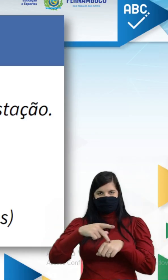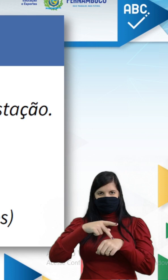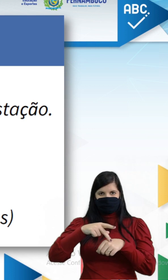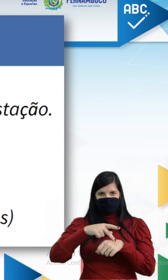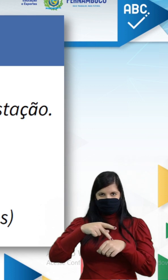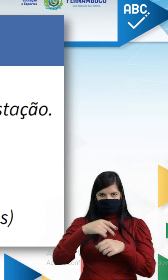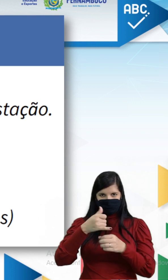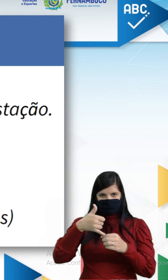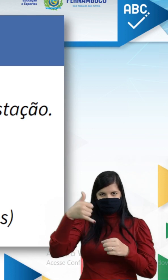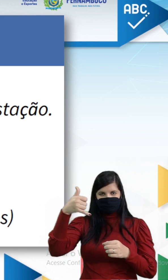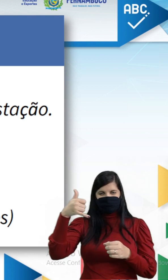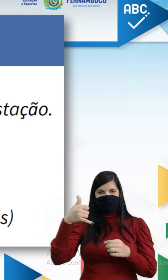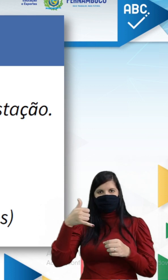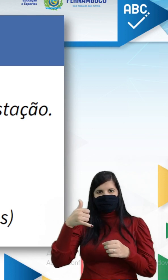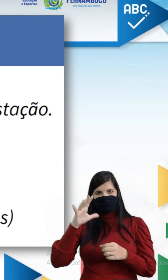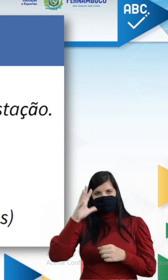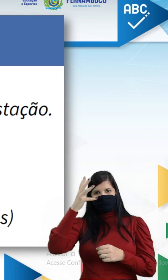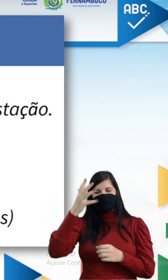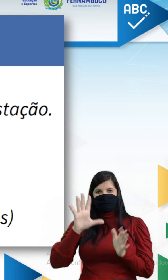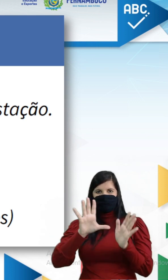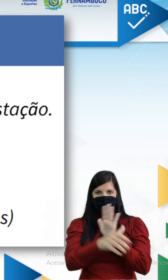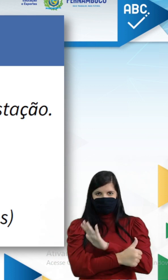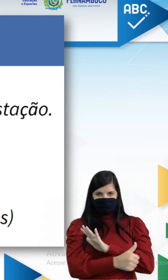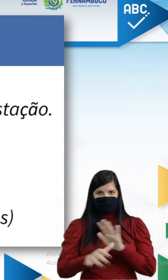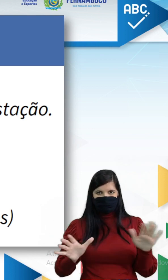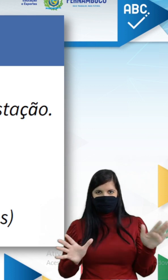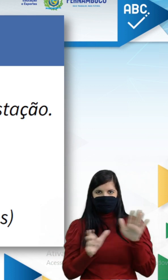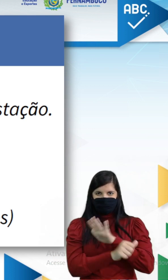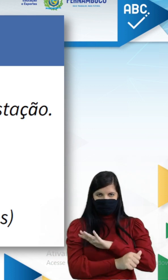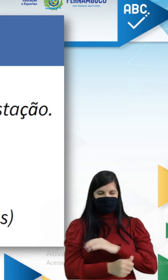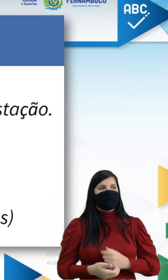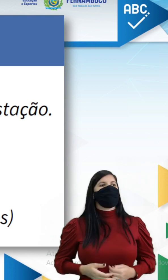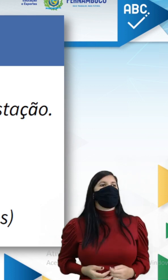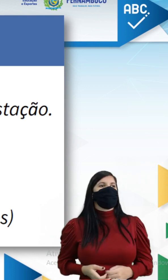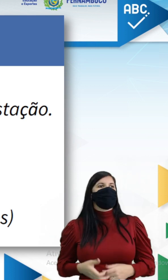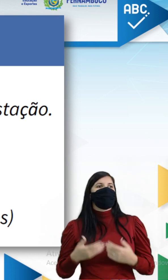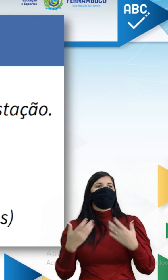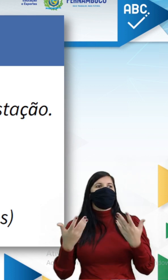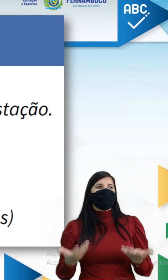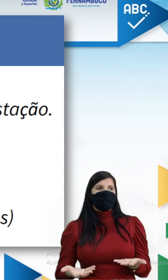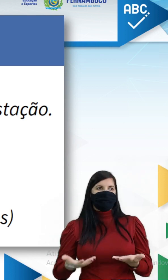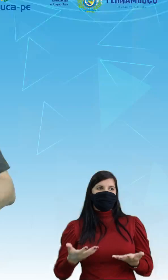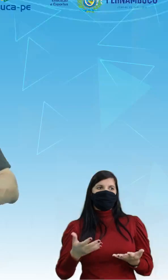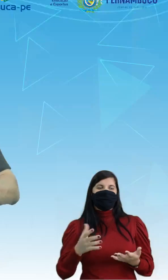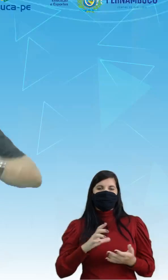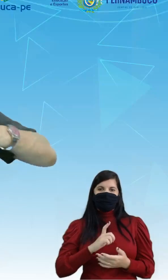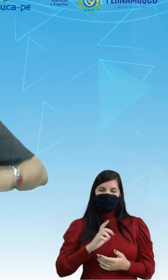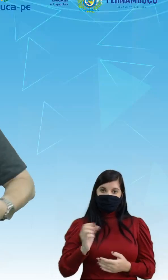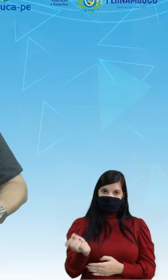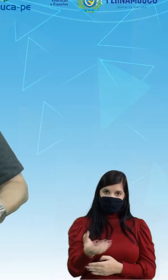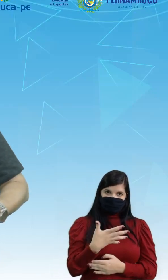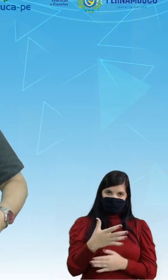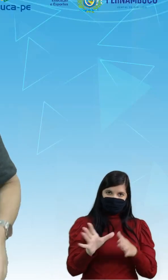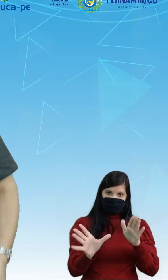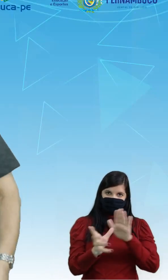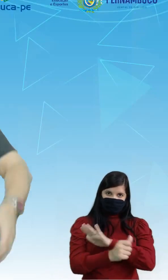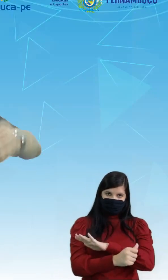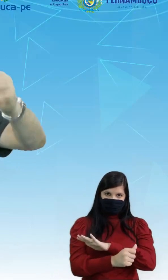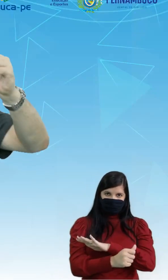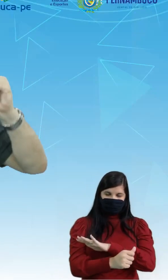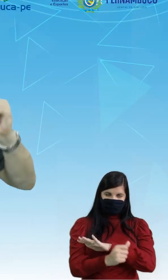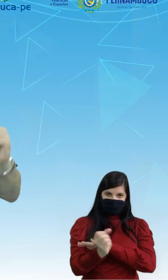é vítima de novos furtos. A nossa Petrobras. Então, nesse caso, se diz novos furtos, é